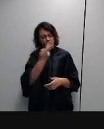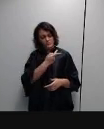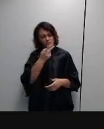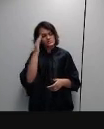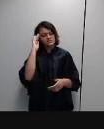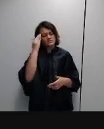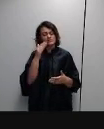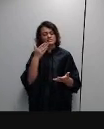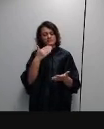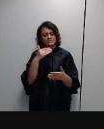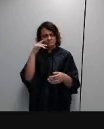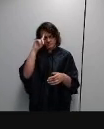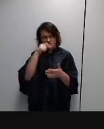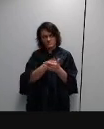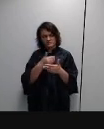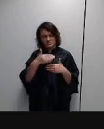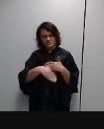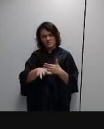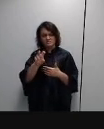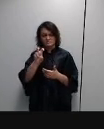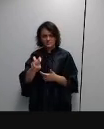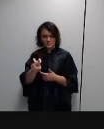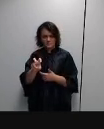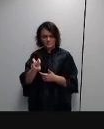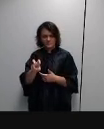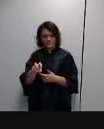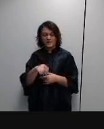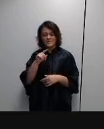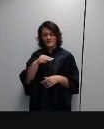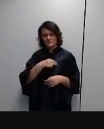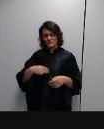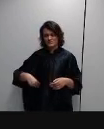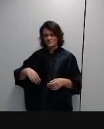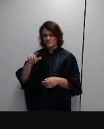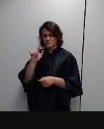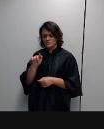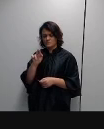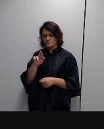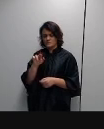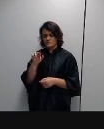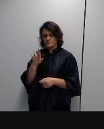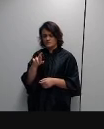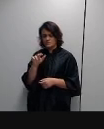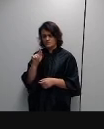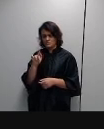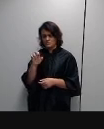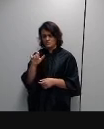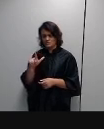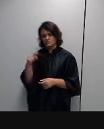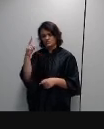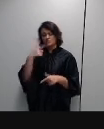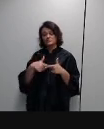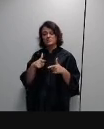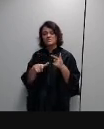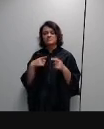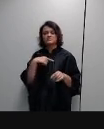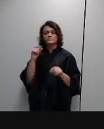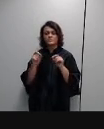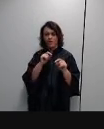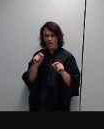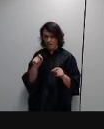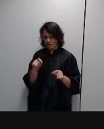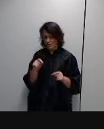mal Então isso que nós temos um problema porque Embora tenha sido decidido assim